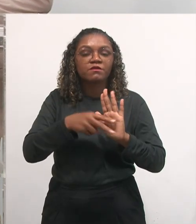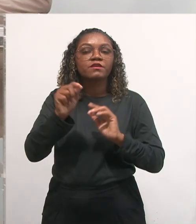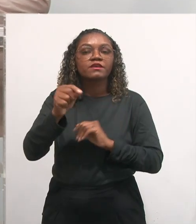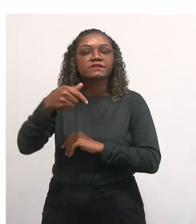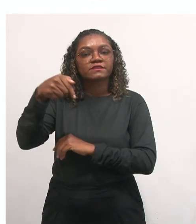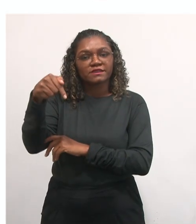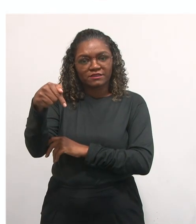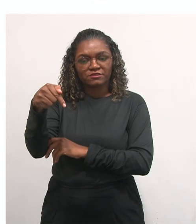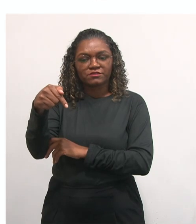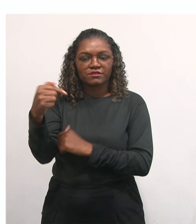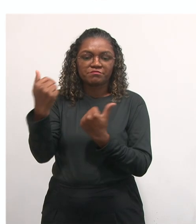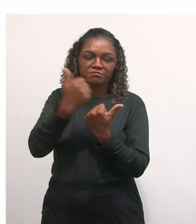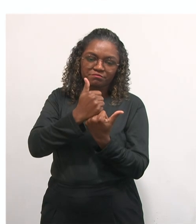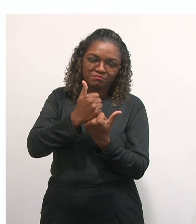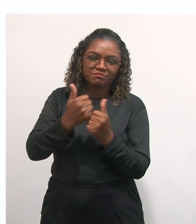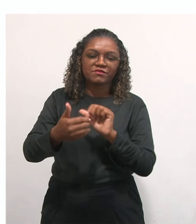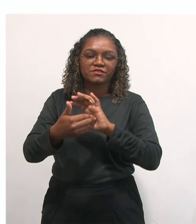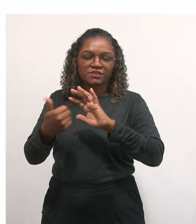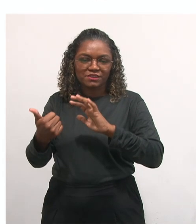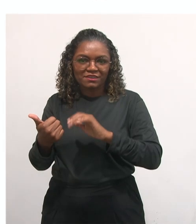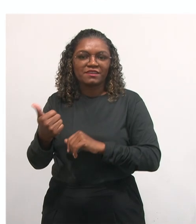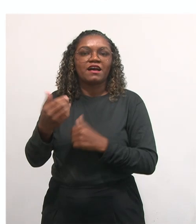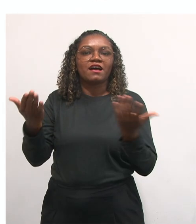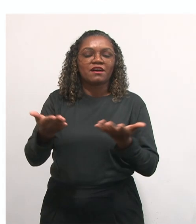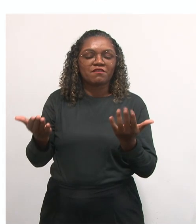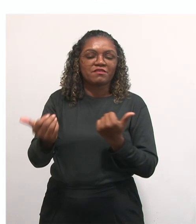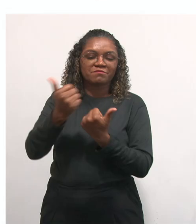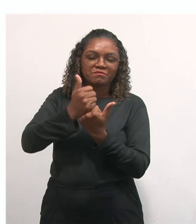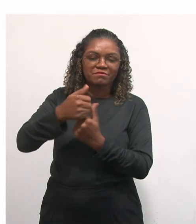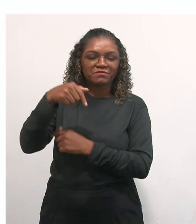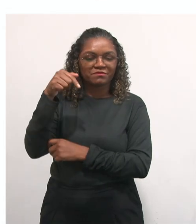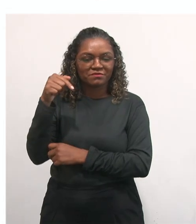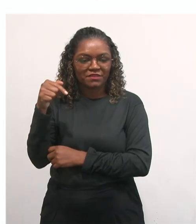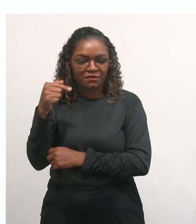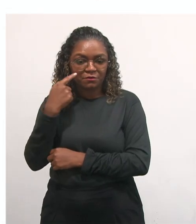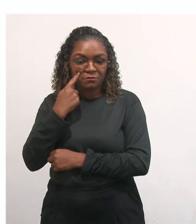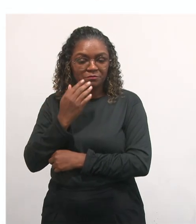você substitui na equação, olha só, para achar o B. Aí traz para cá, ó.